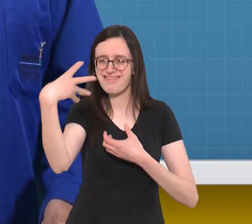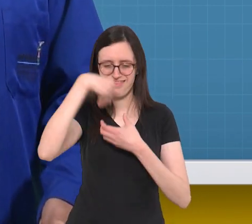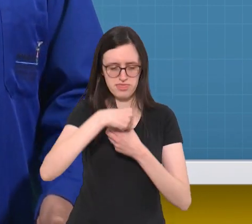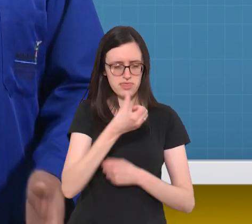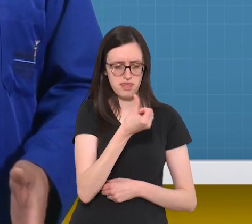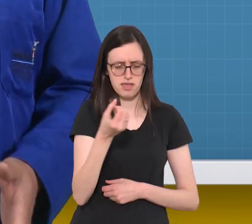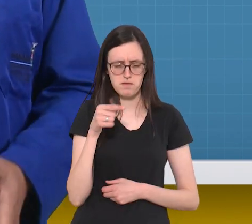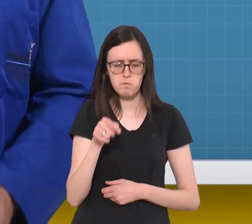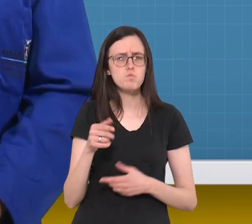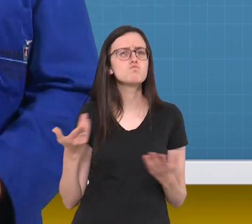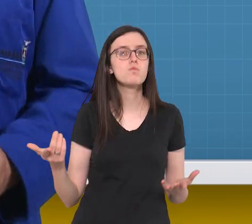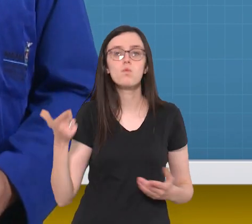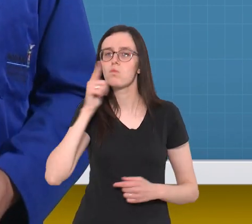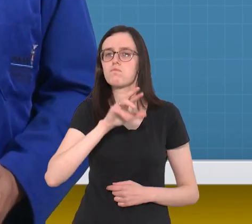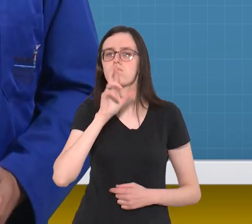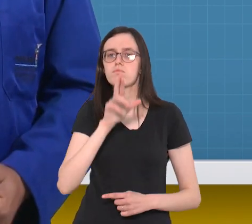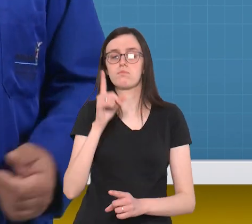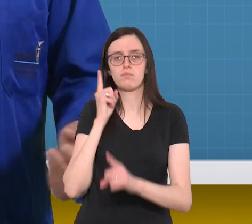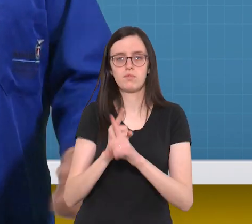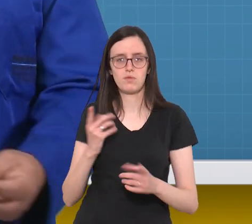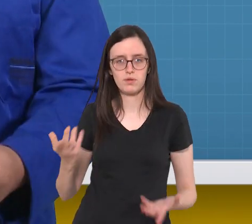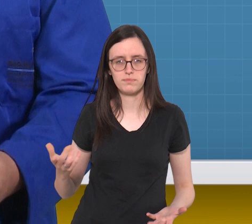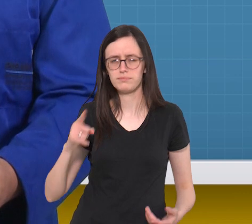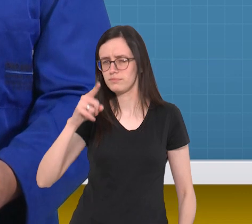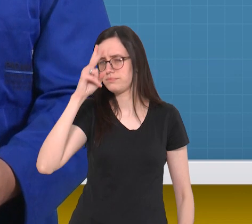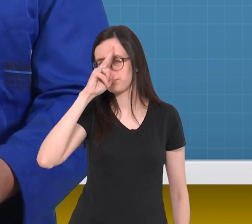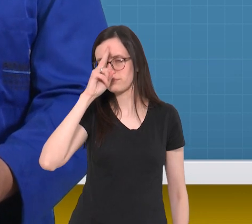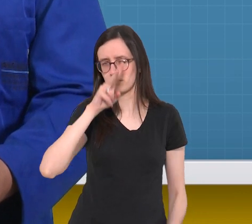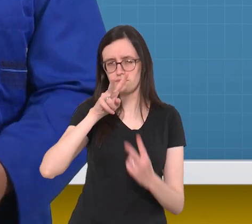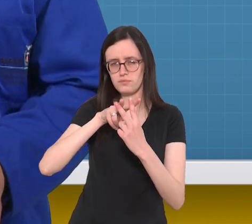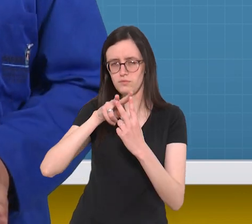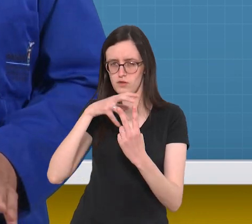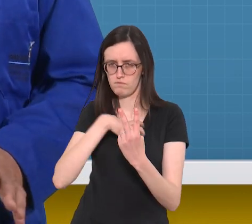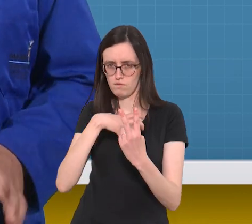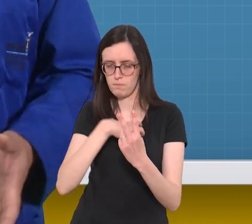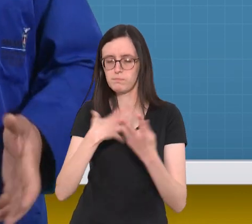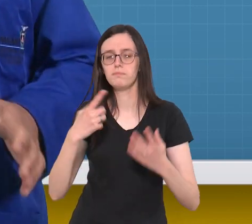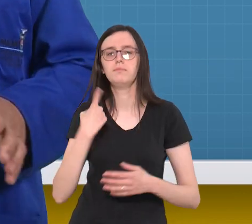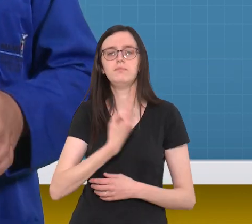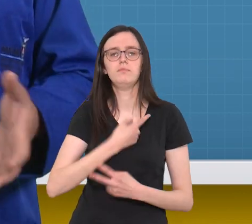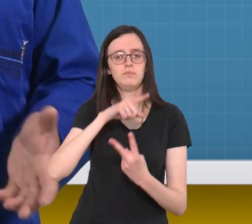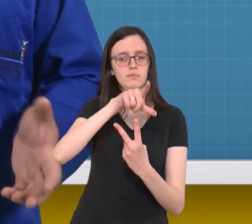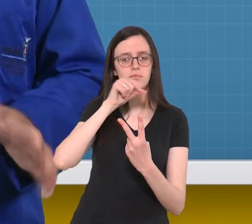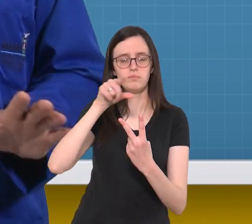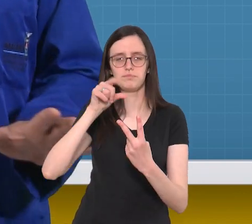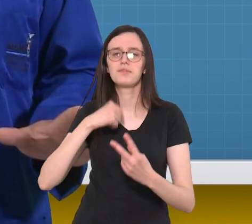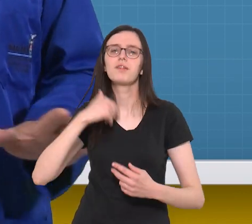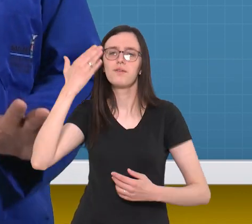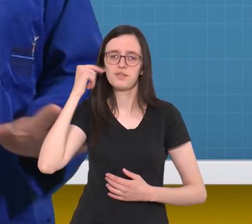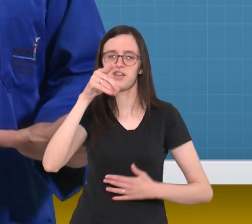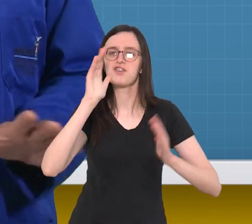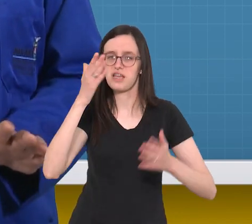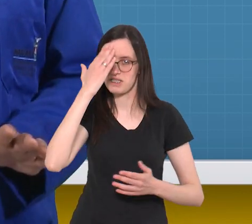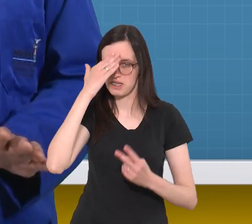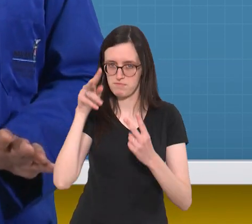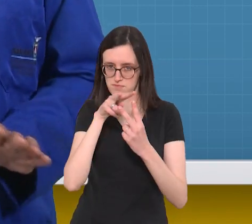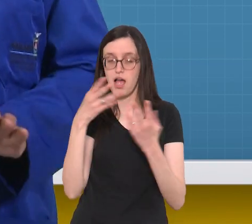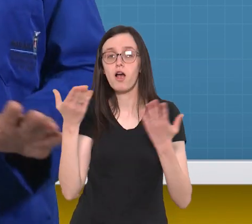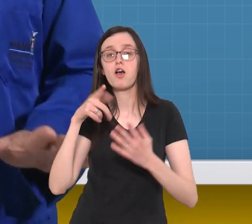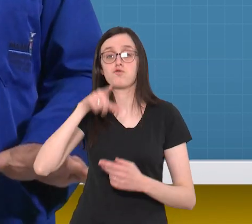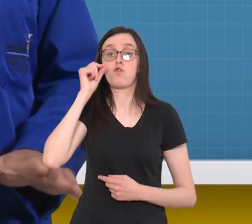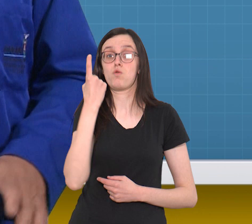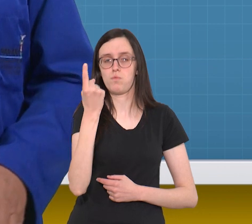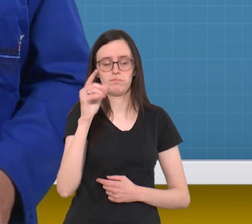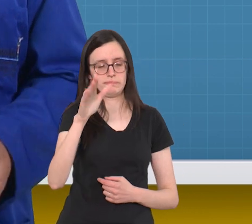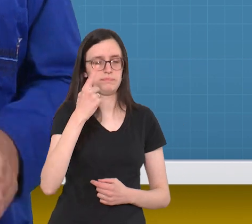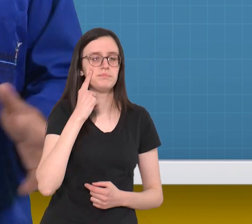mil. Que aí eu vou saber quanto restou. Lembra que você tem as duas formas? Vamos escolher uma agora. Eu sei que você já sabe as duas. Vamos